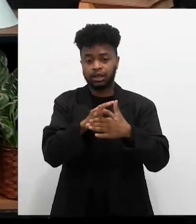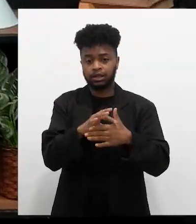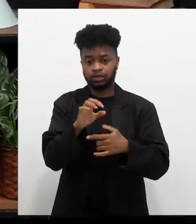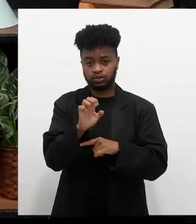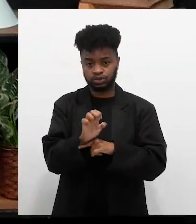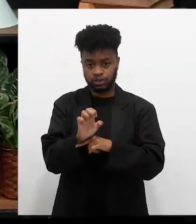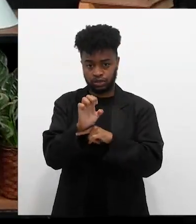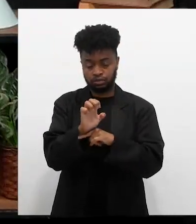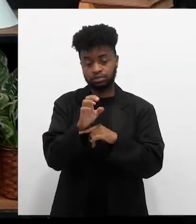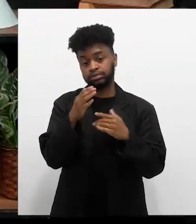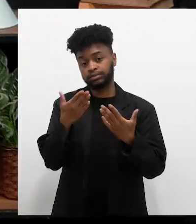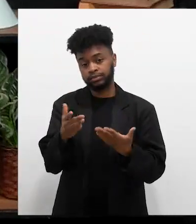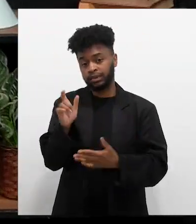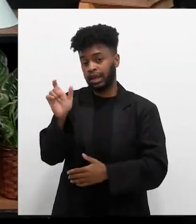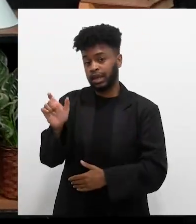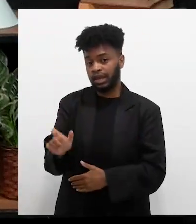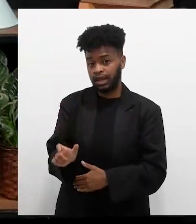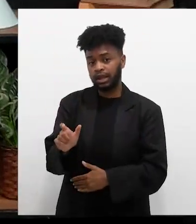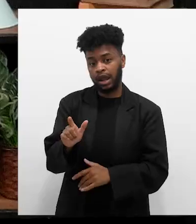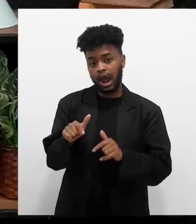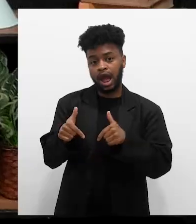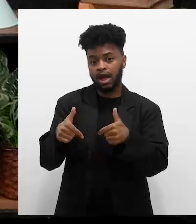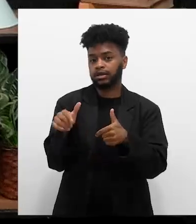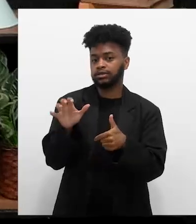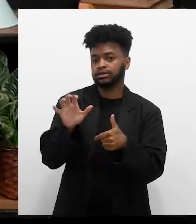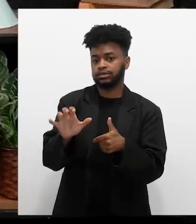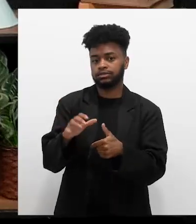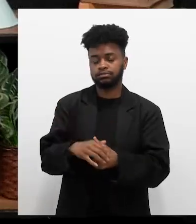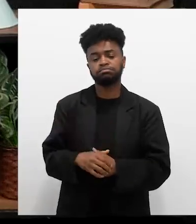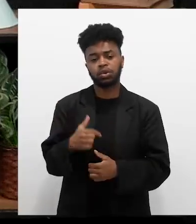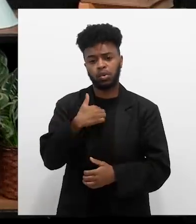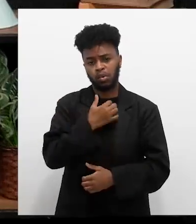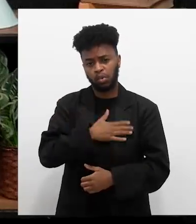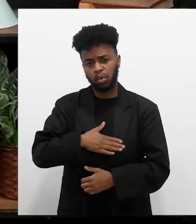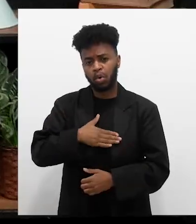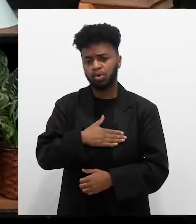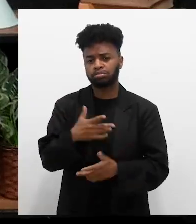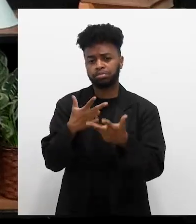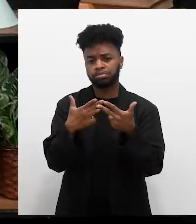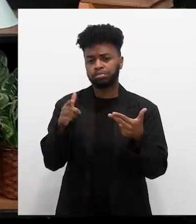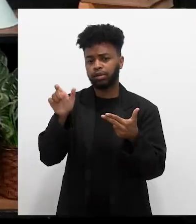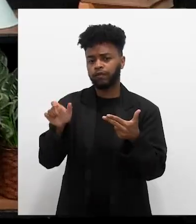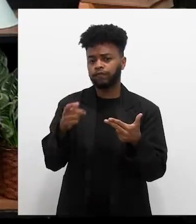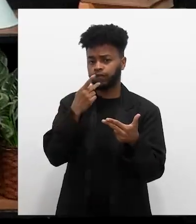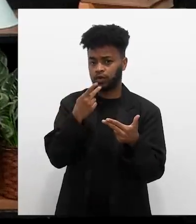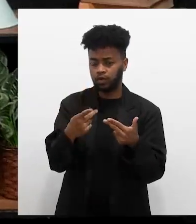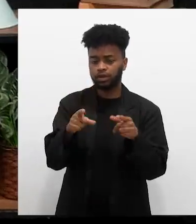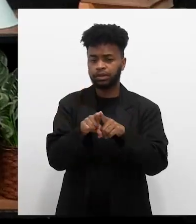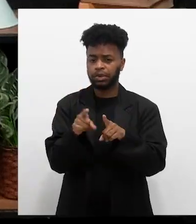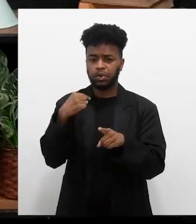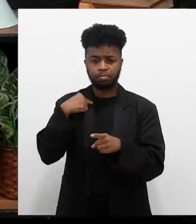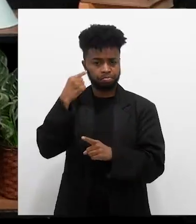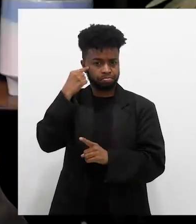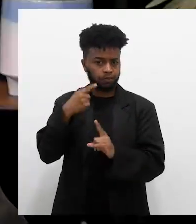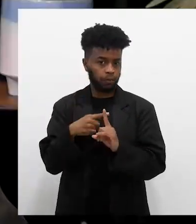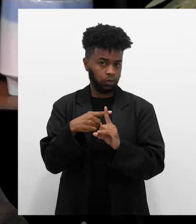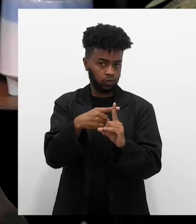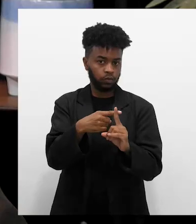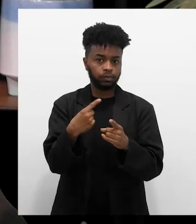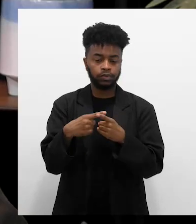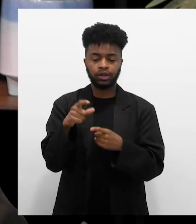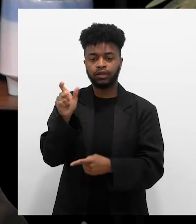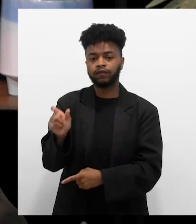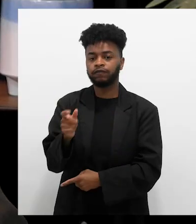chefe de Estado. E, como tal, ele vai se comportar. Gostei muito de tudo que eu ouvi dele, estou muito